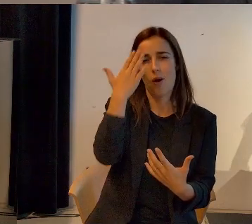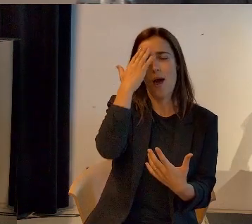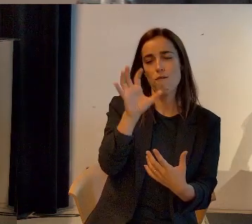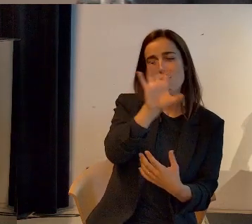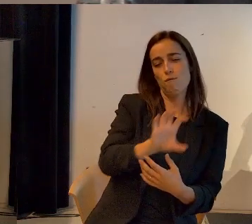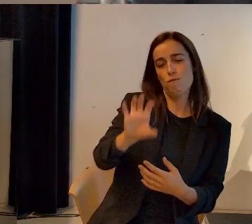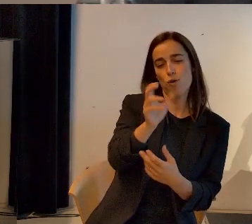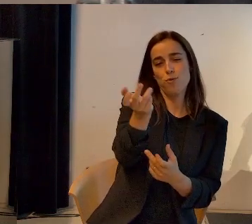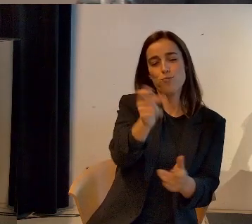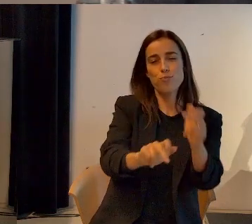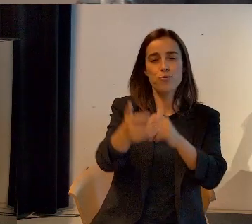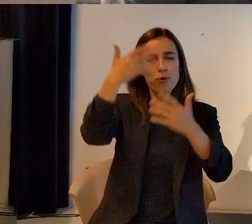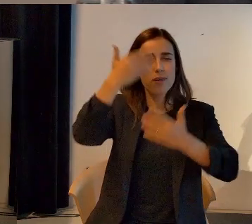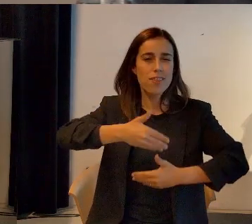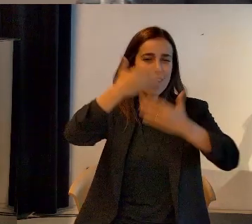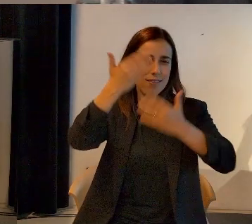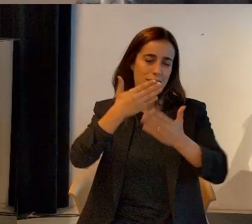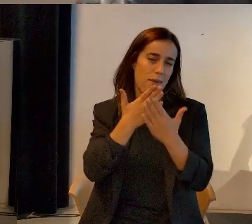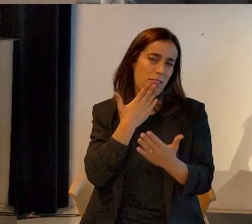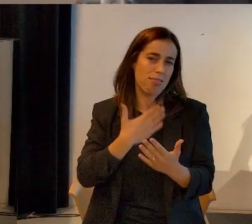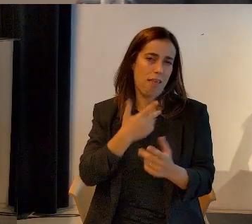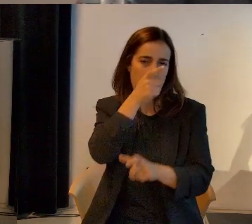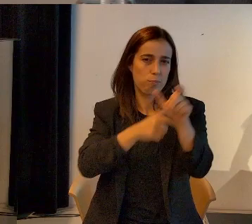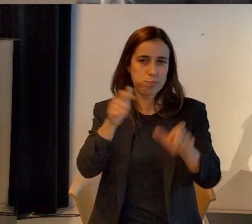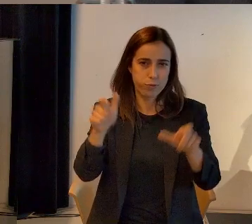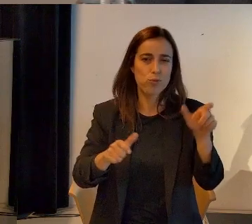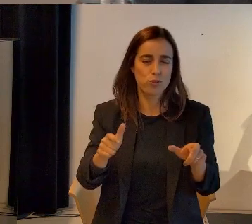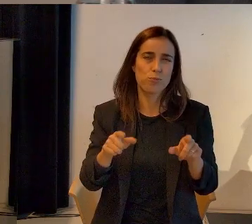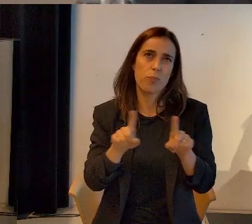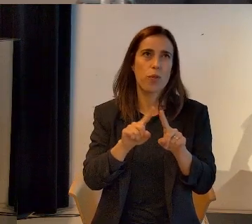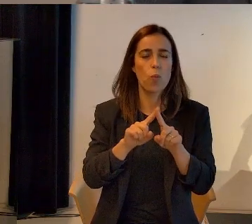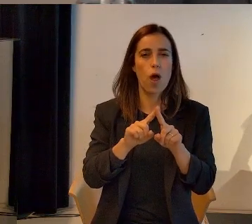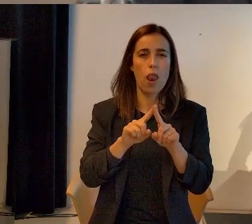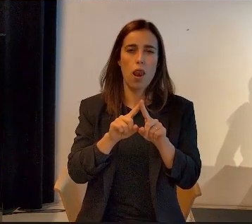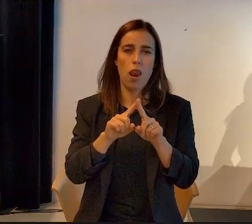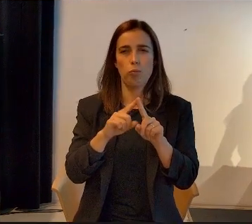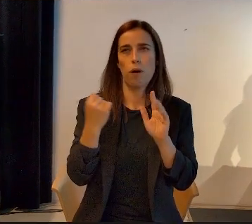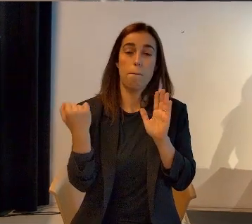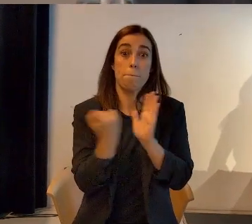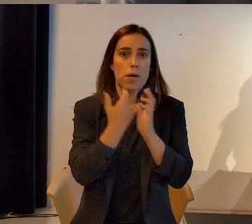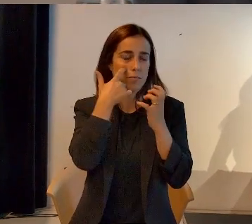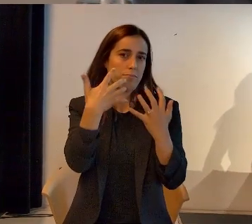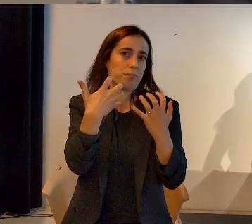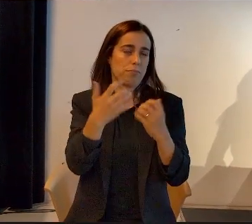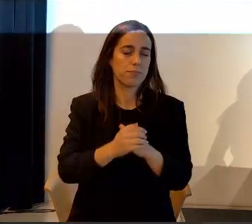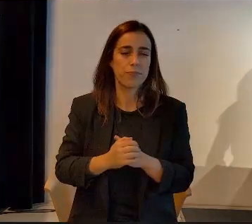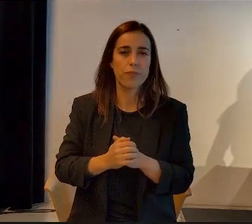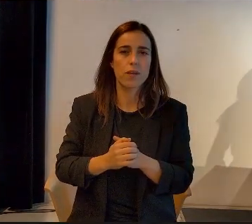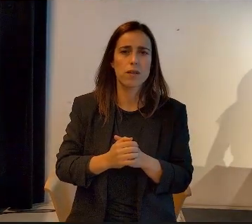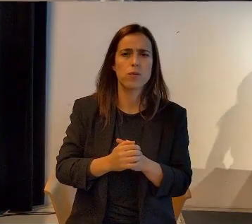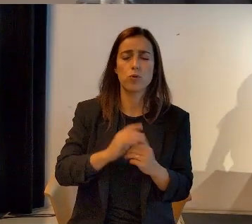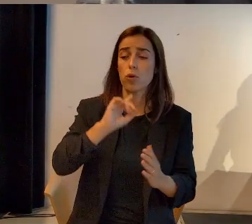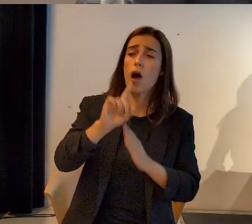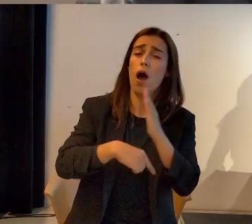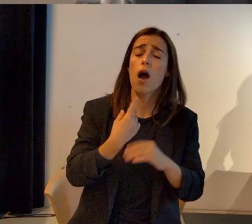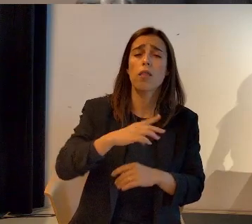evento que as vai trazendo até nós, como tem sido sempre a tal marca mais visível do Agitag. A irreverência àquilo que a Águeda é no